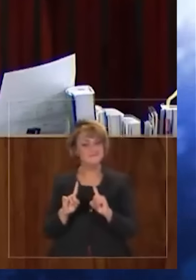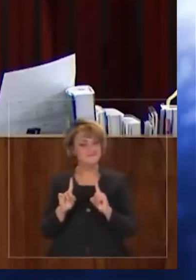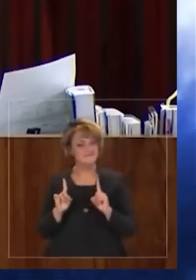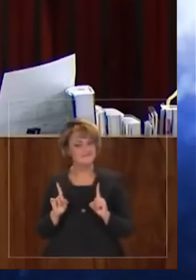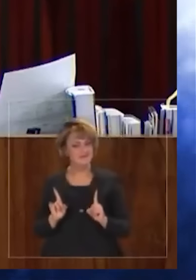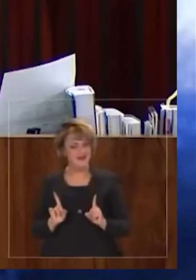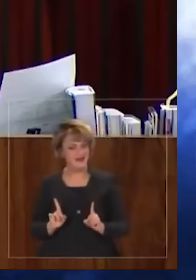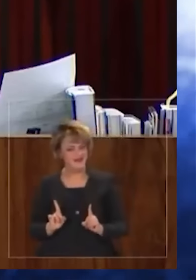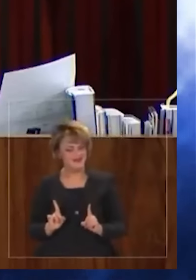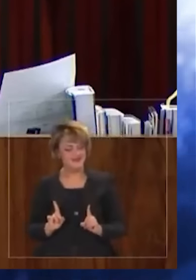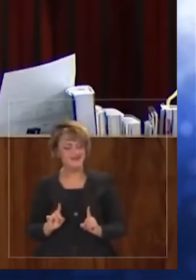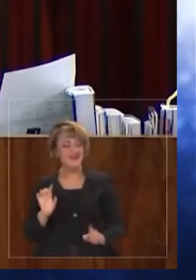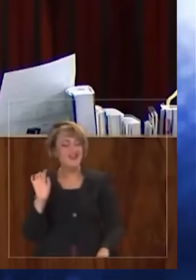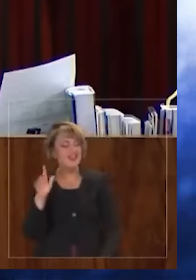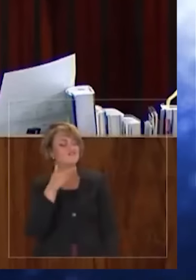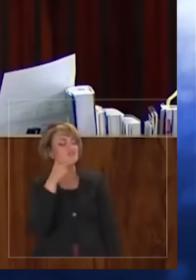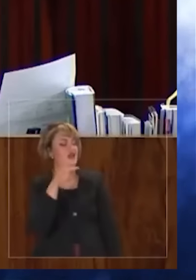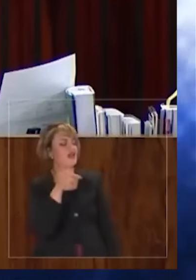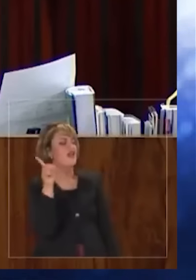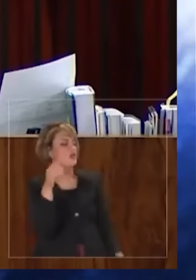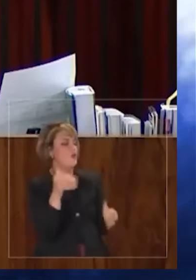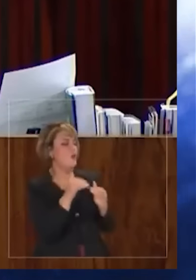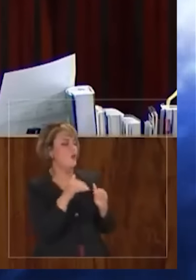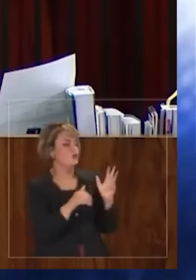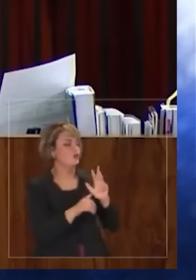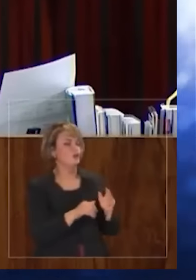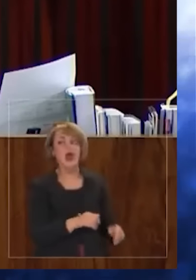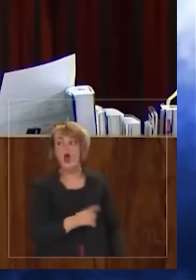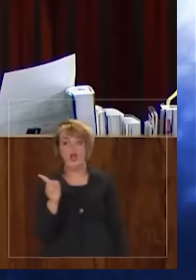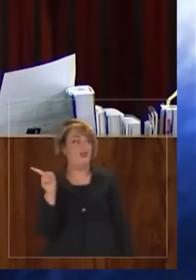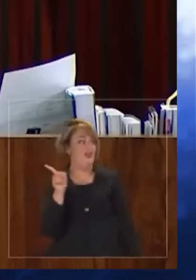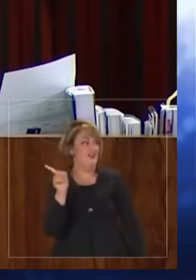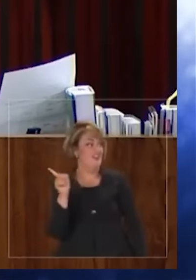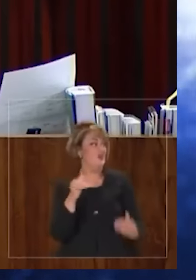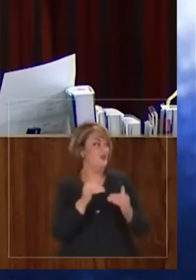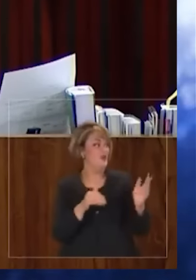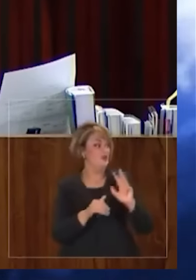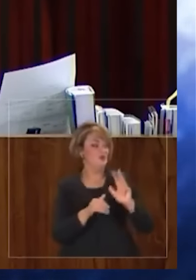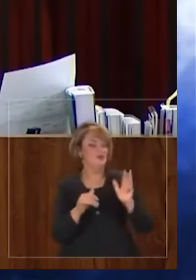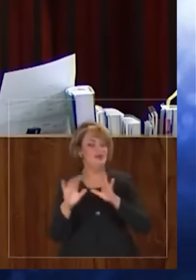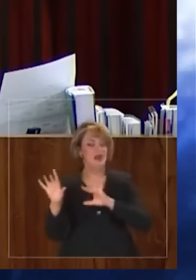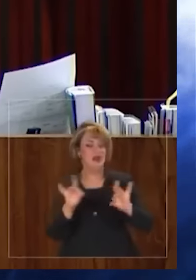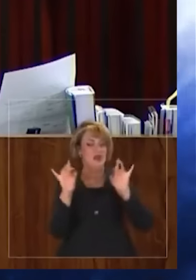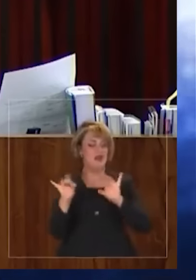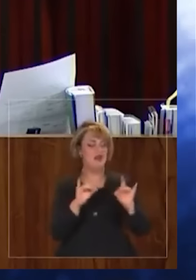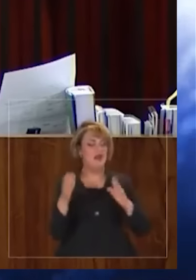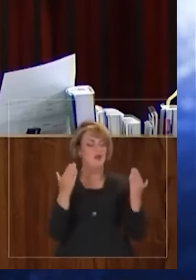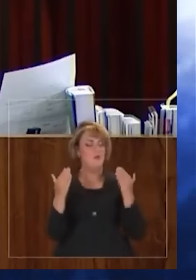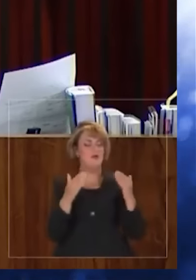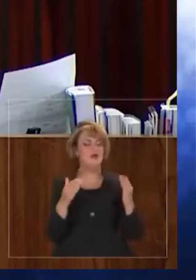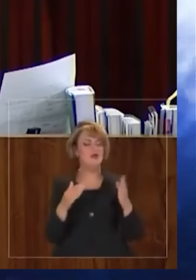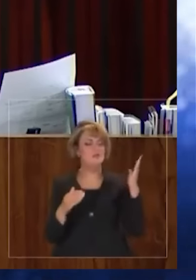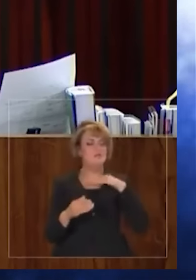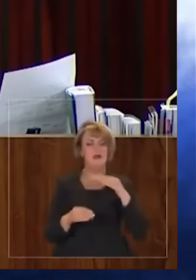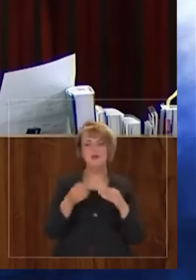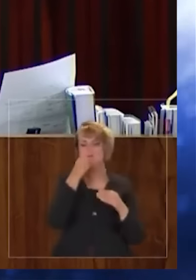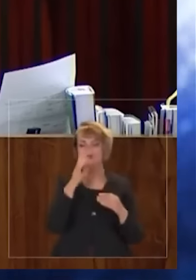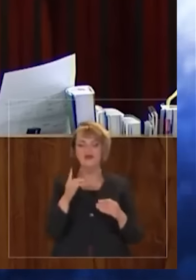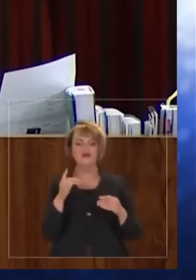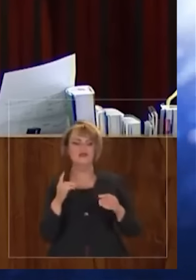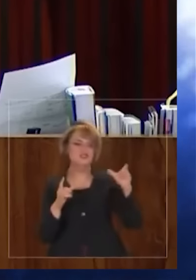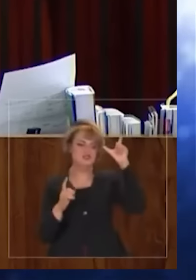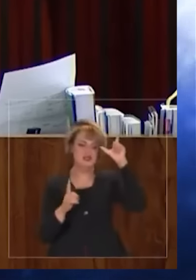satanista de repente postaram e divulgaram na campanha comparando o bem contra o mal não há como acreditar